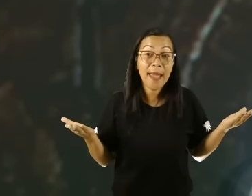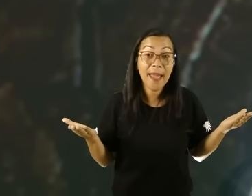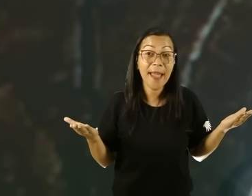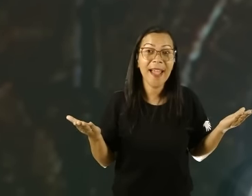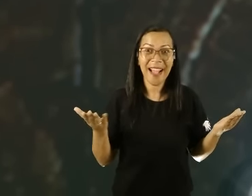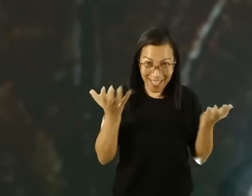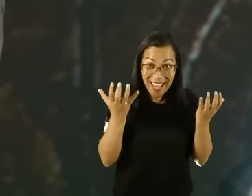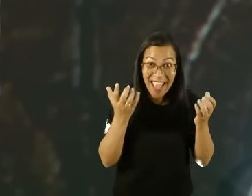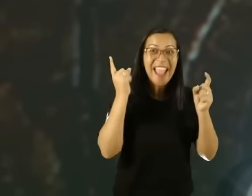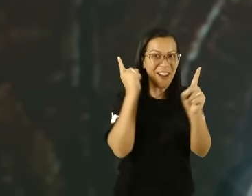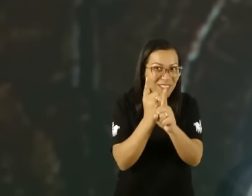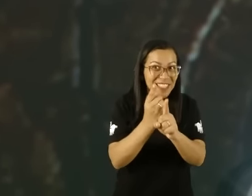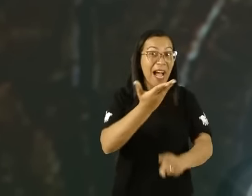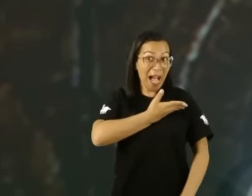o culto.